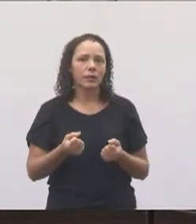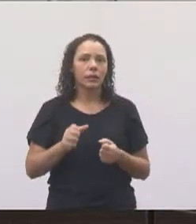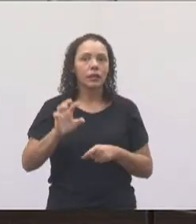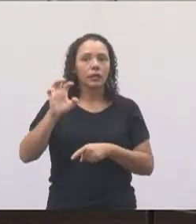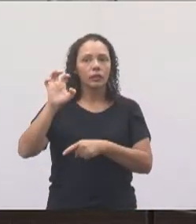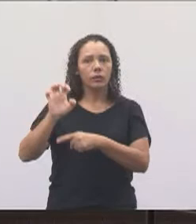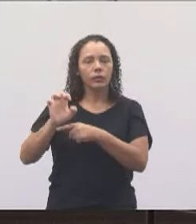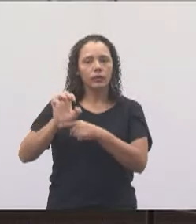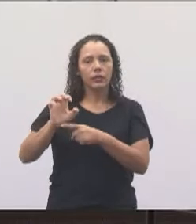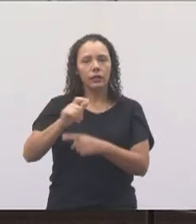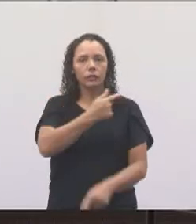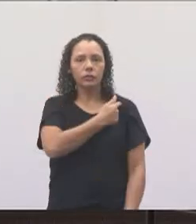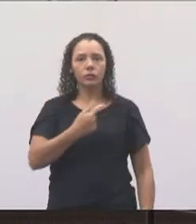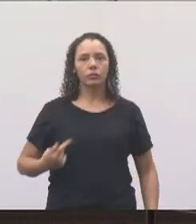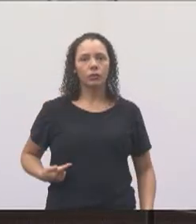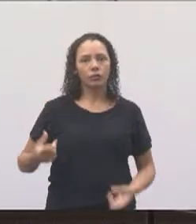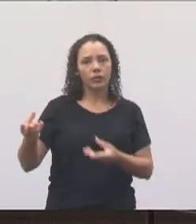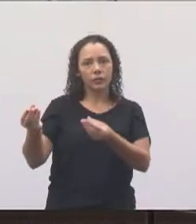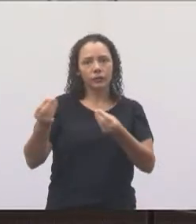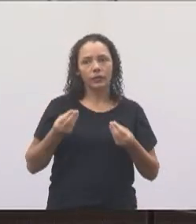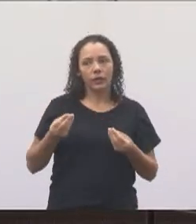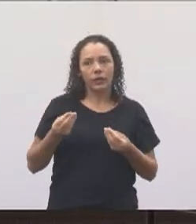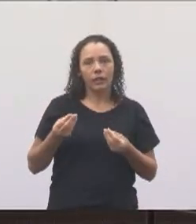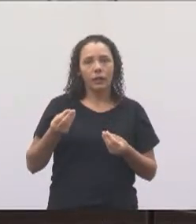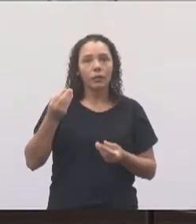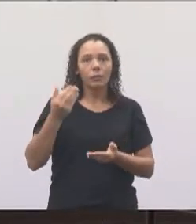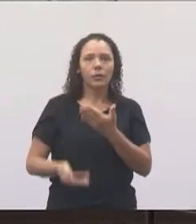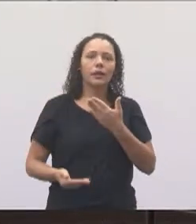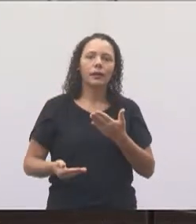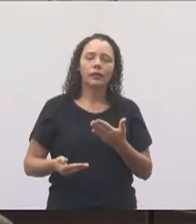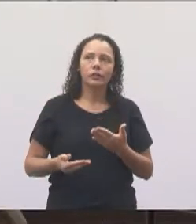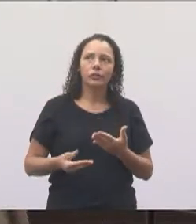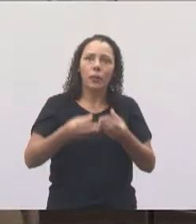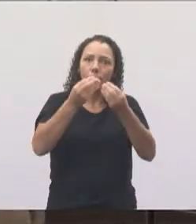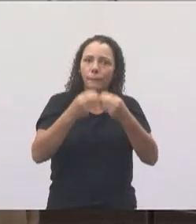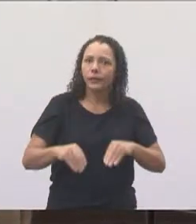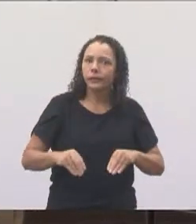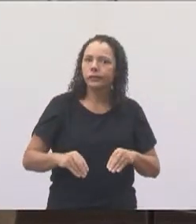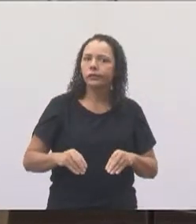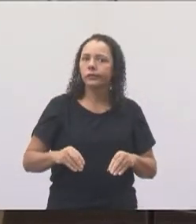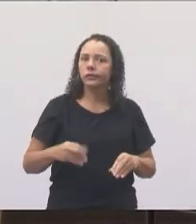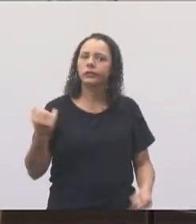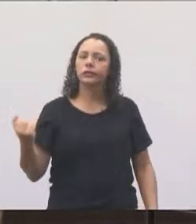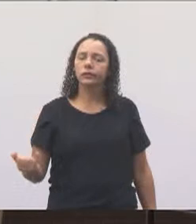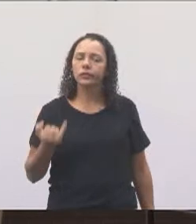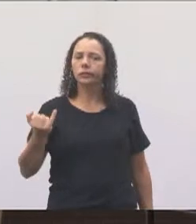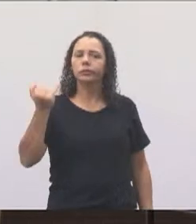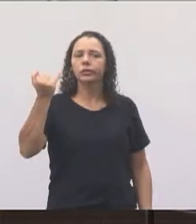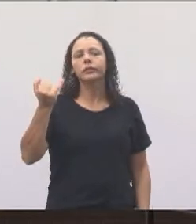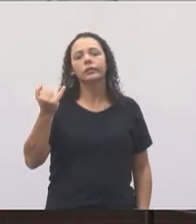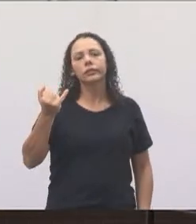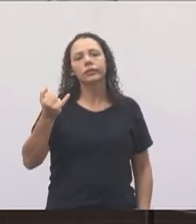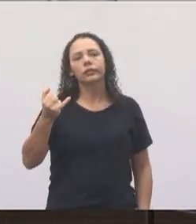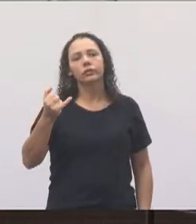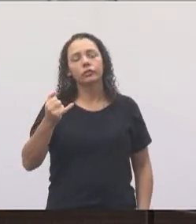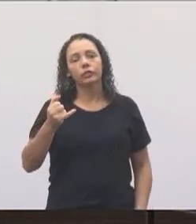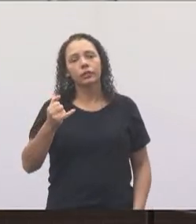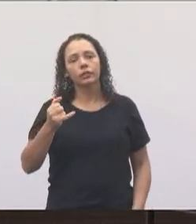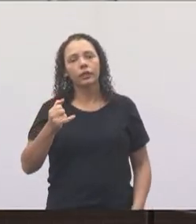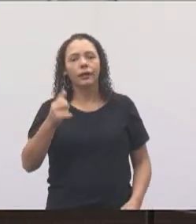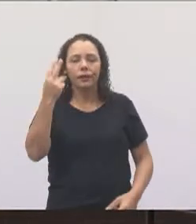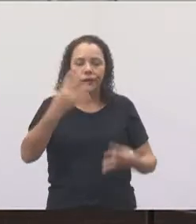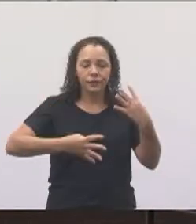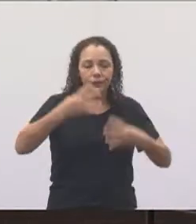e da União deixam de existir. Então, o prejuízo é muito grande, não só para a área previdenciária, mas para a da saúde, para a da